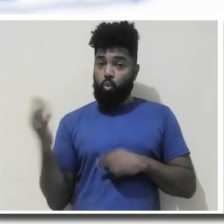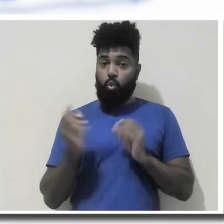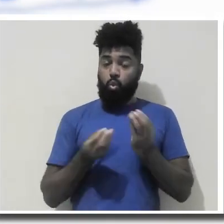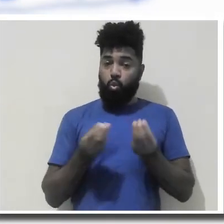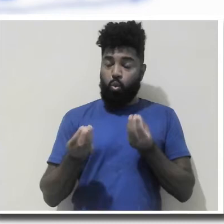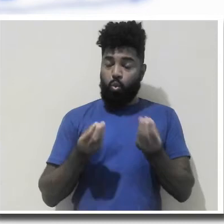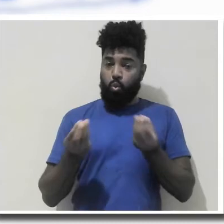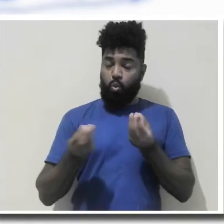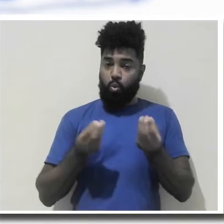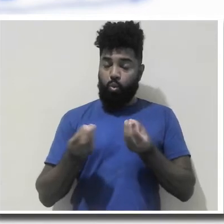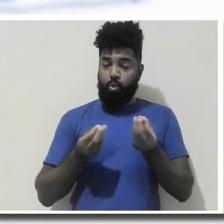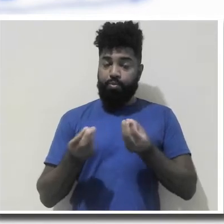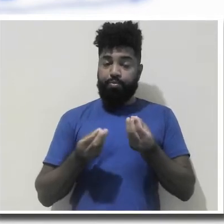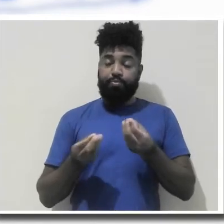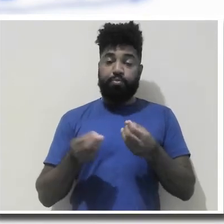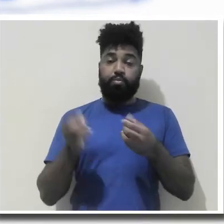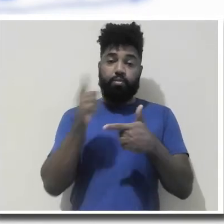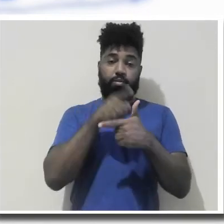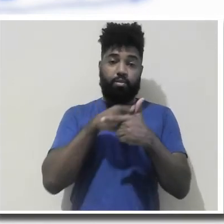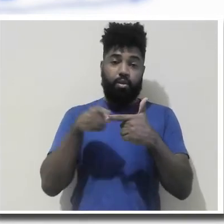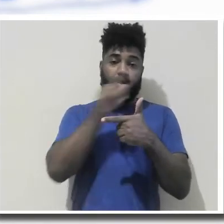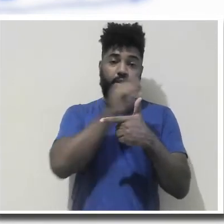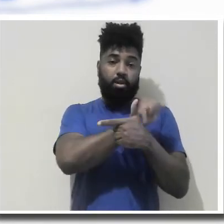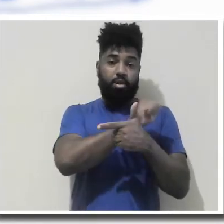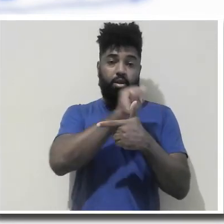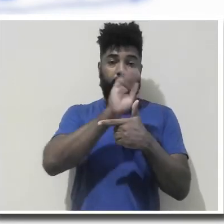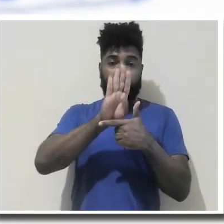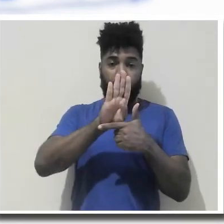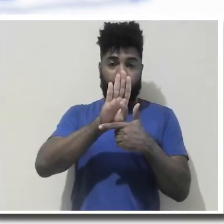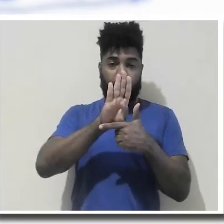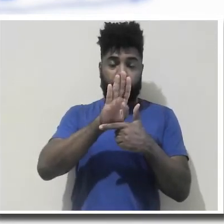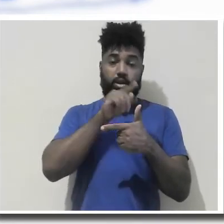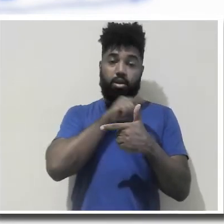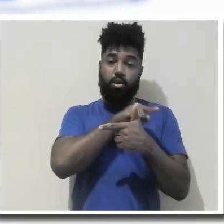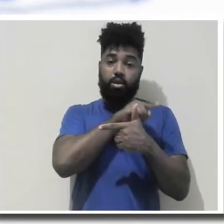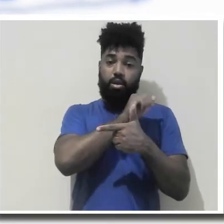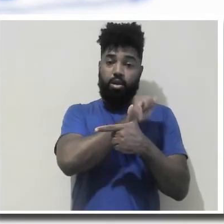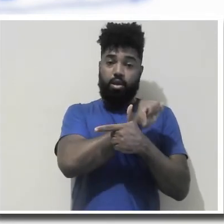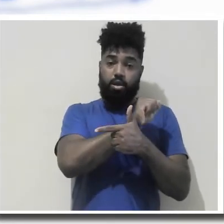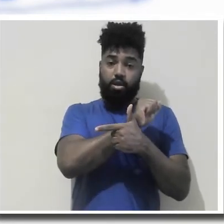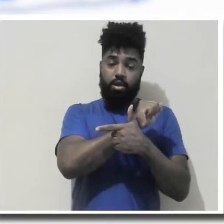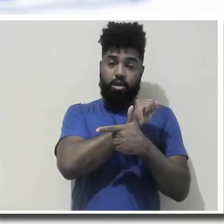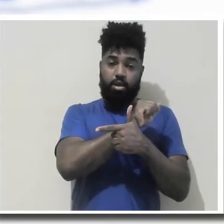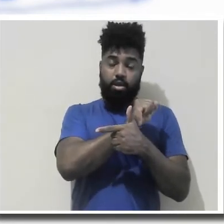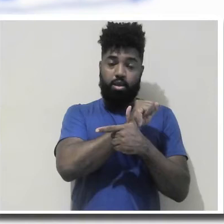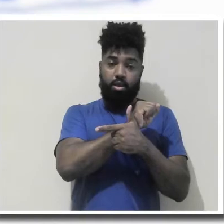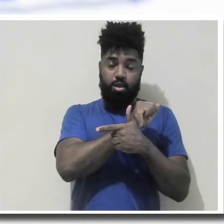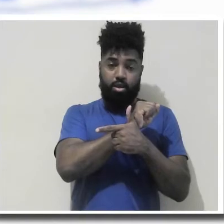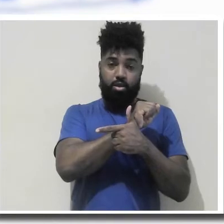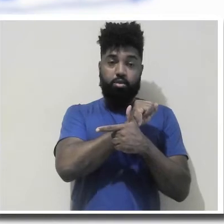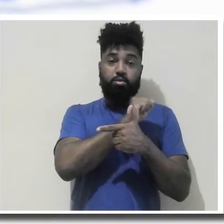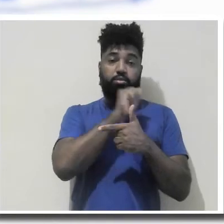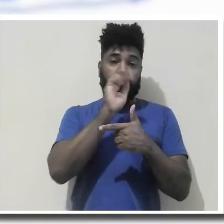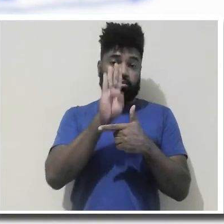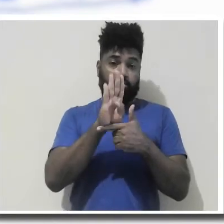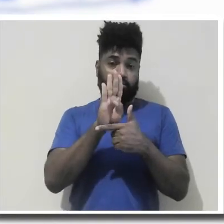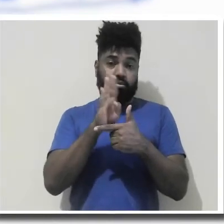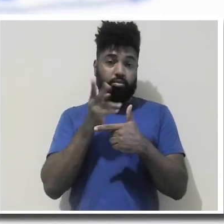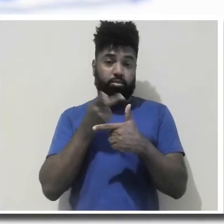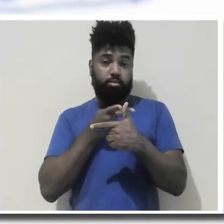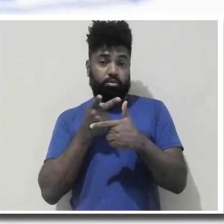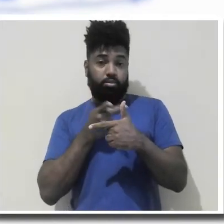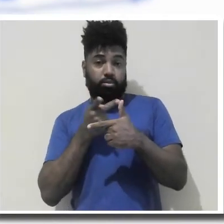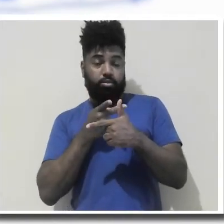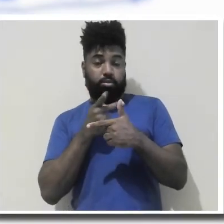A dividido por B, onde A e B são